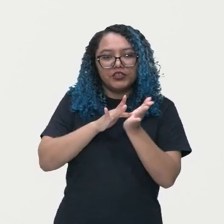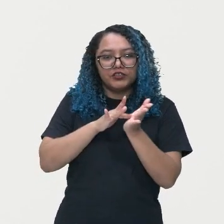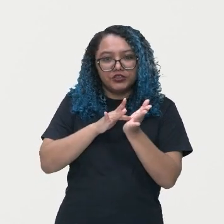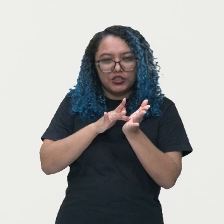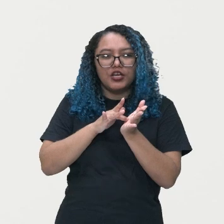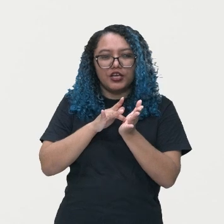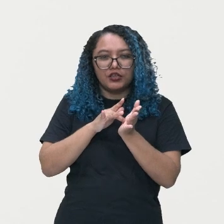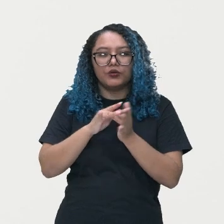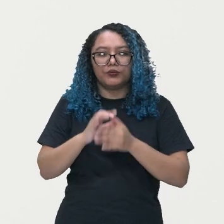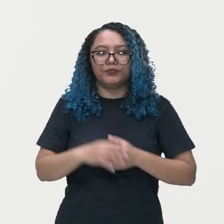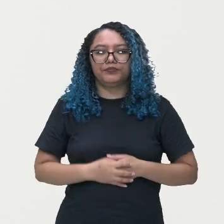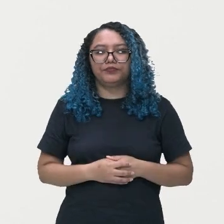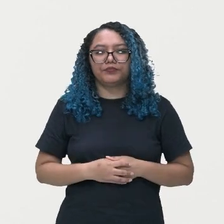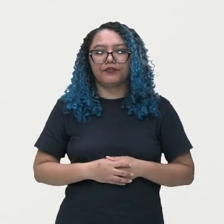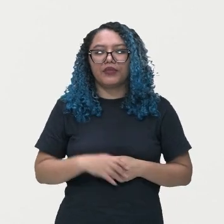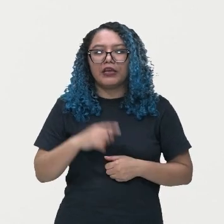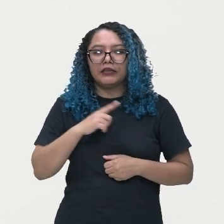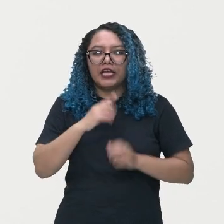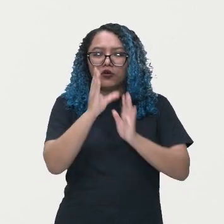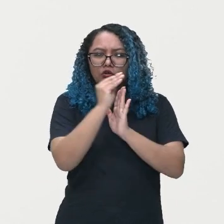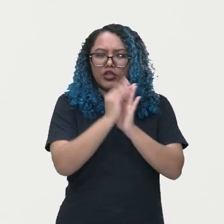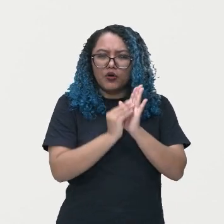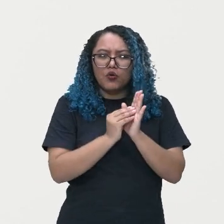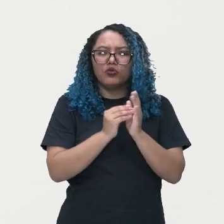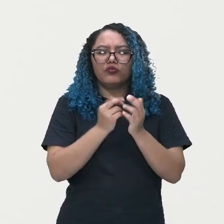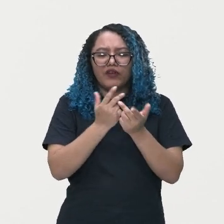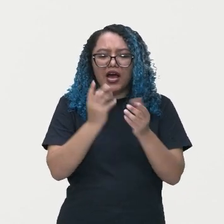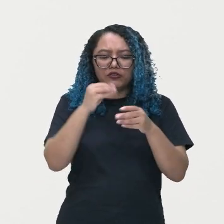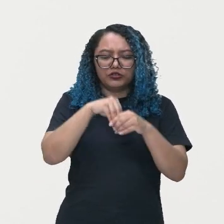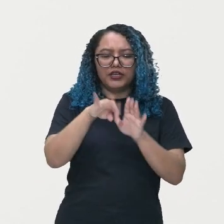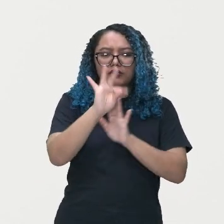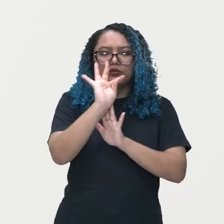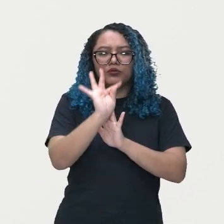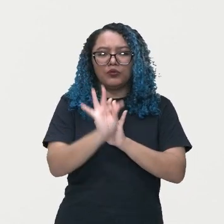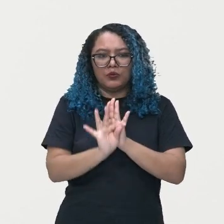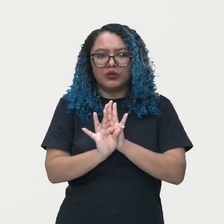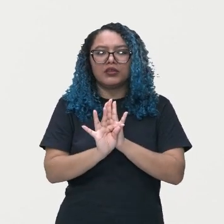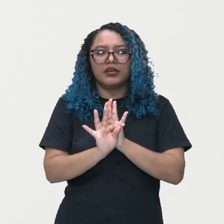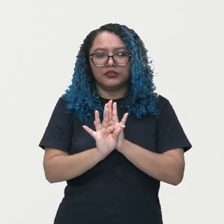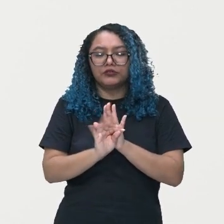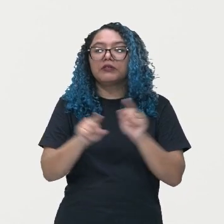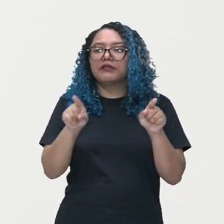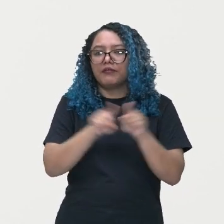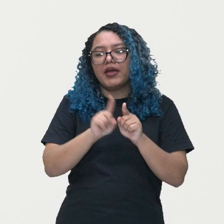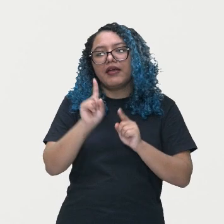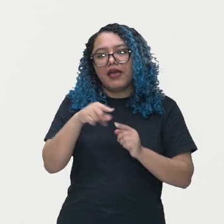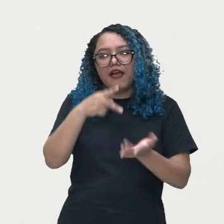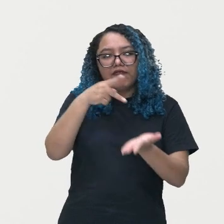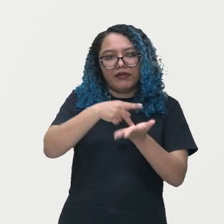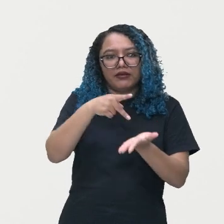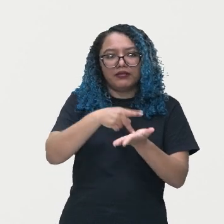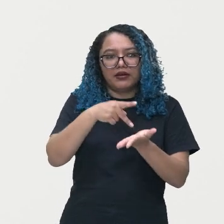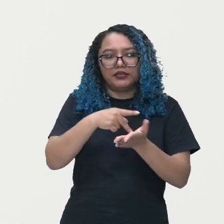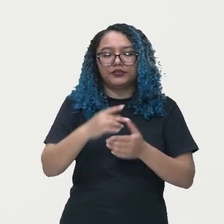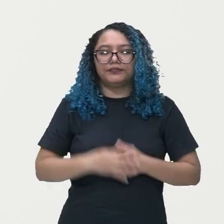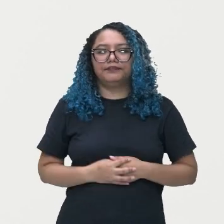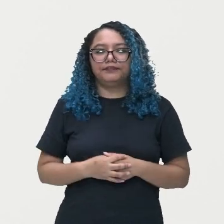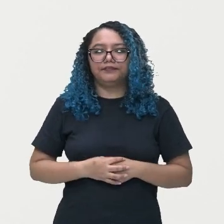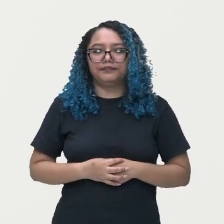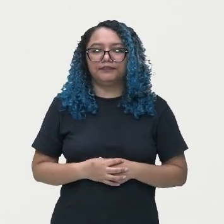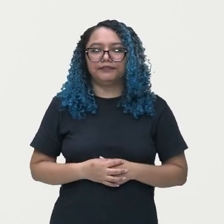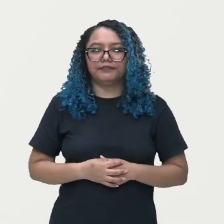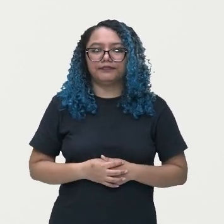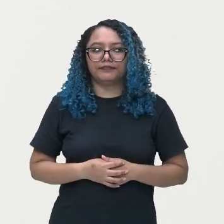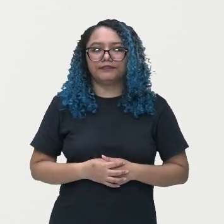tipos de elementos dentro do texto. Verdadeiro também. Agora a gente